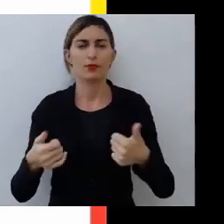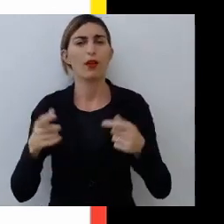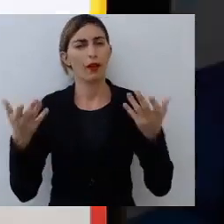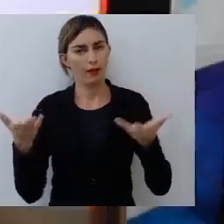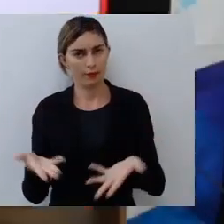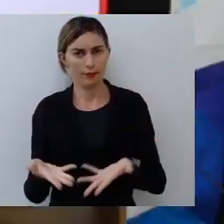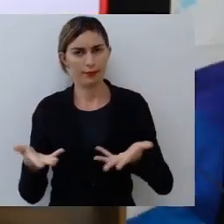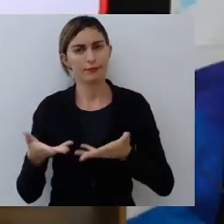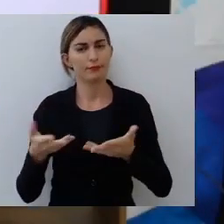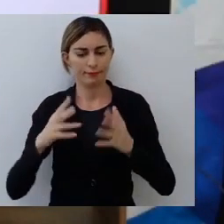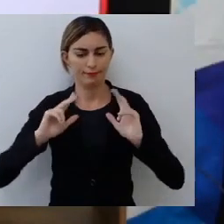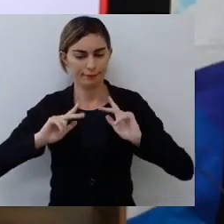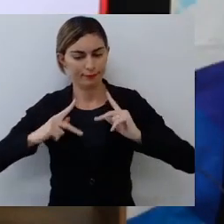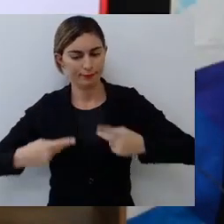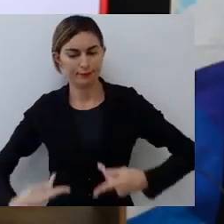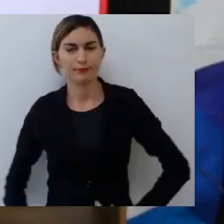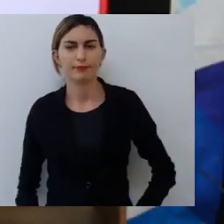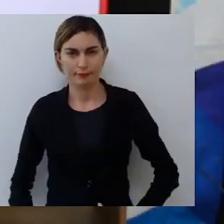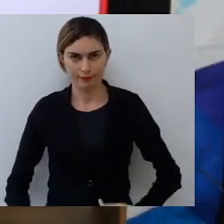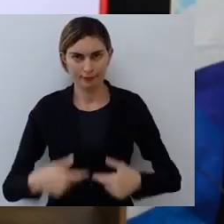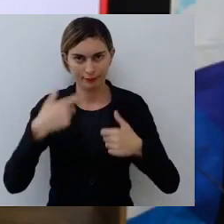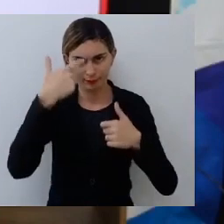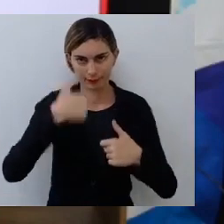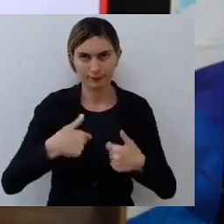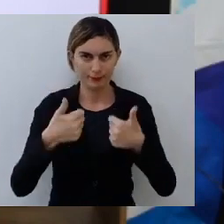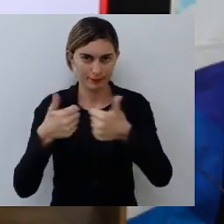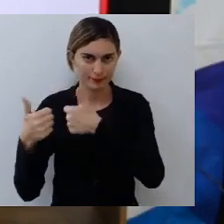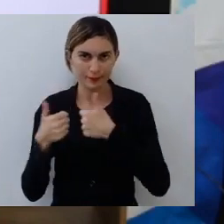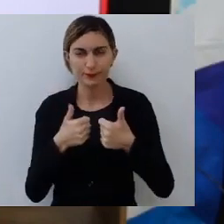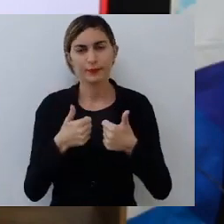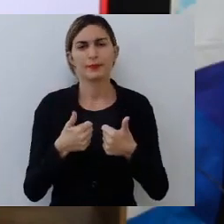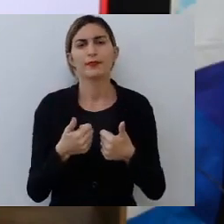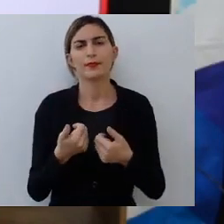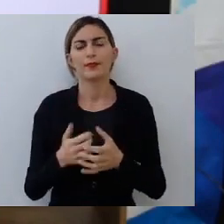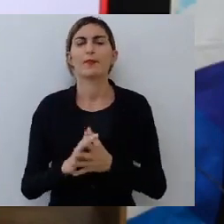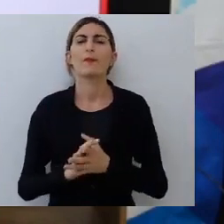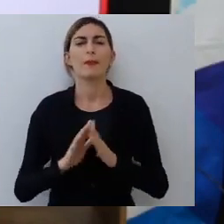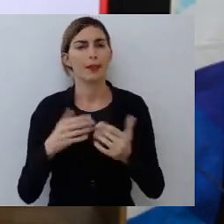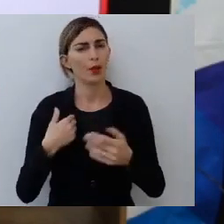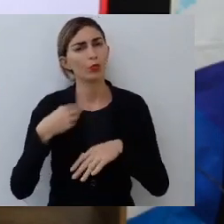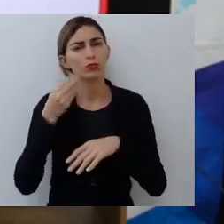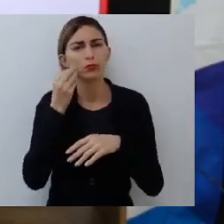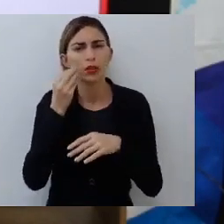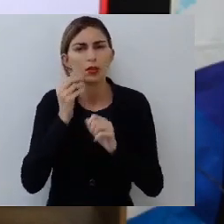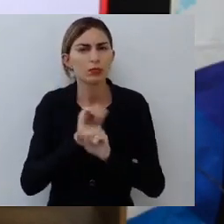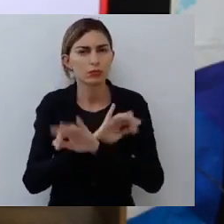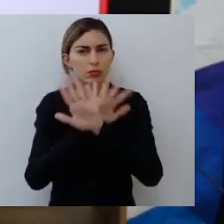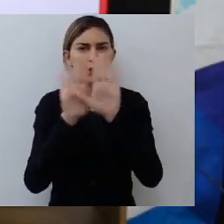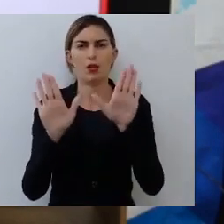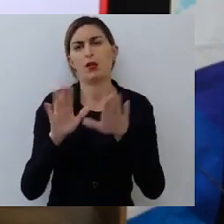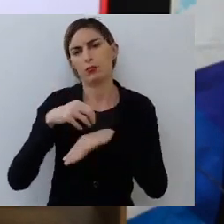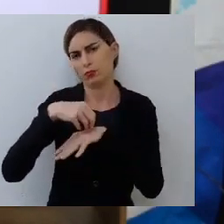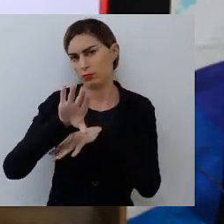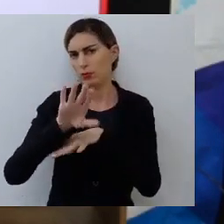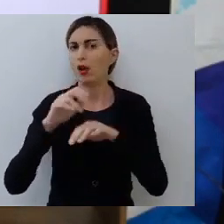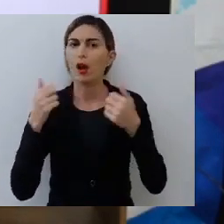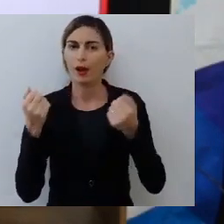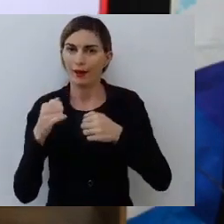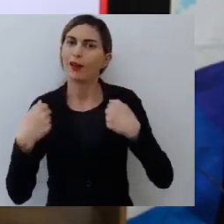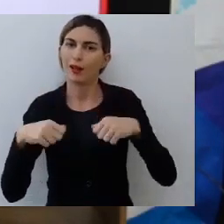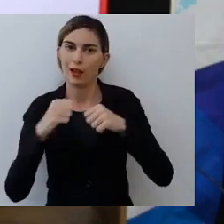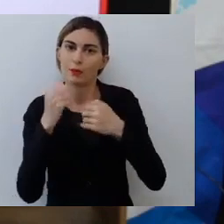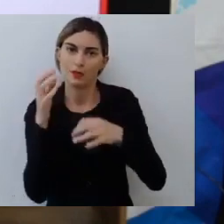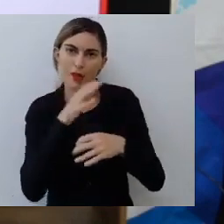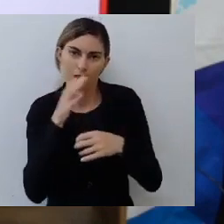Esse é o ser humano. Tá bem? Tranquilo, gente. Estou tentando ser o mais claro possível. Claro que eu tenho que correr um